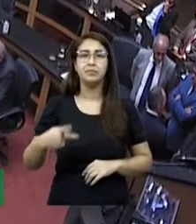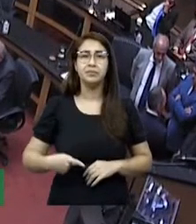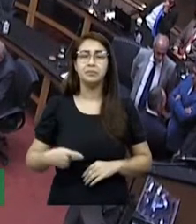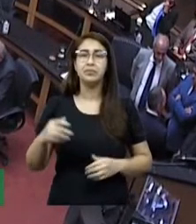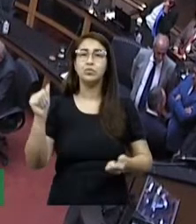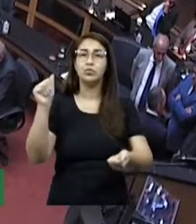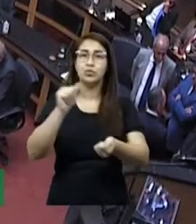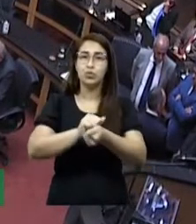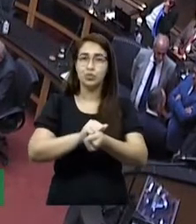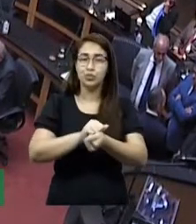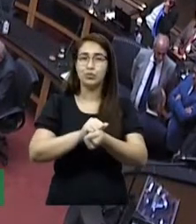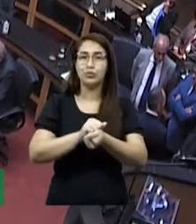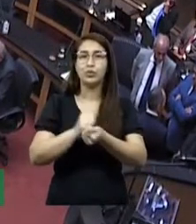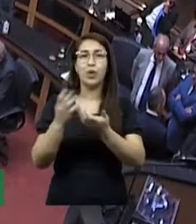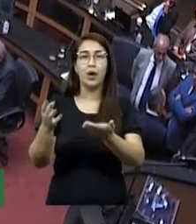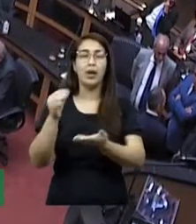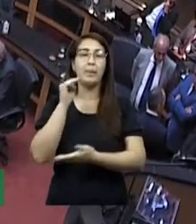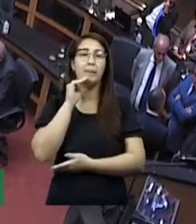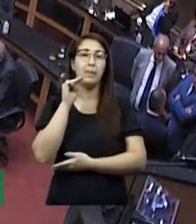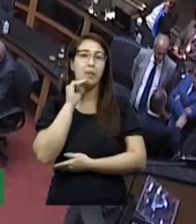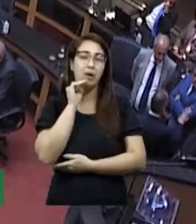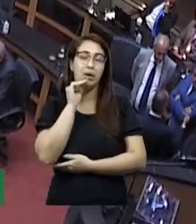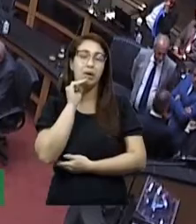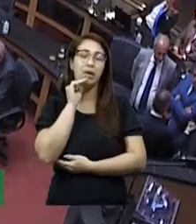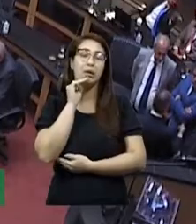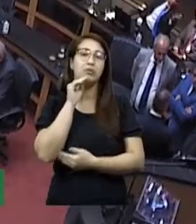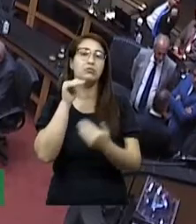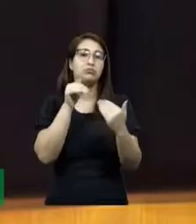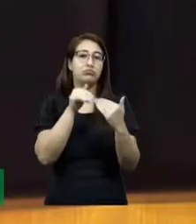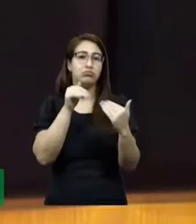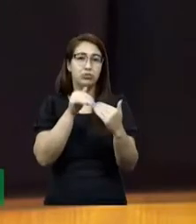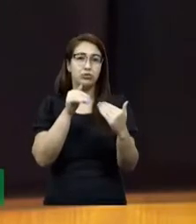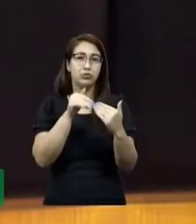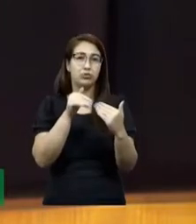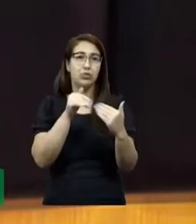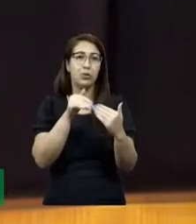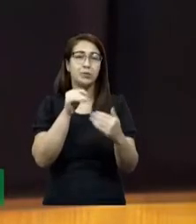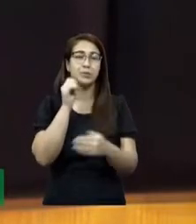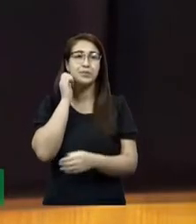acompanhando a deputada Marlene Fengler,